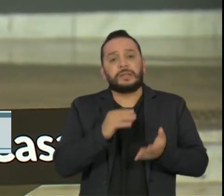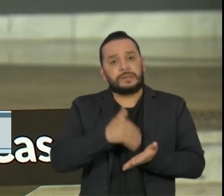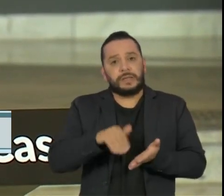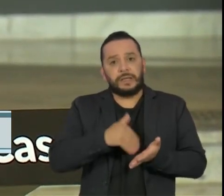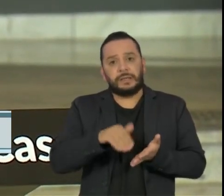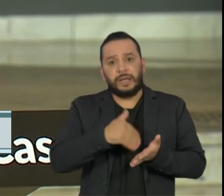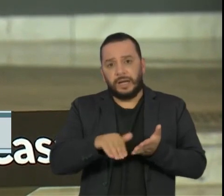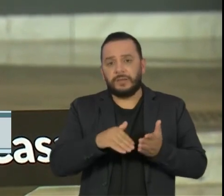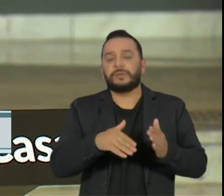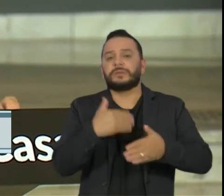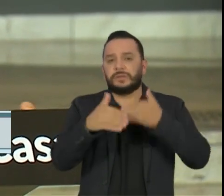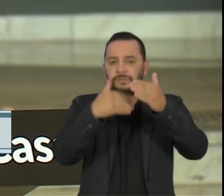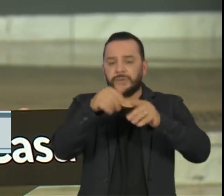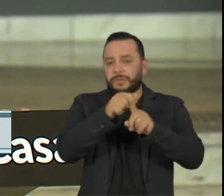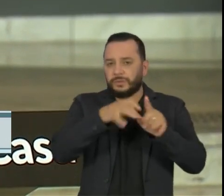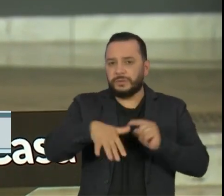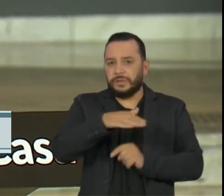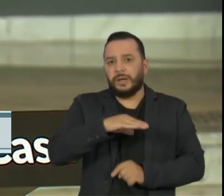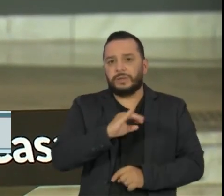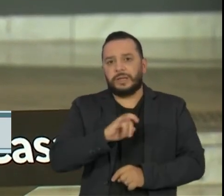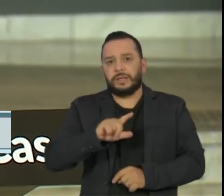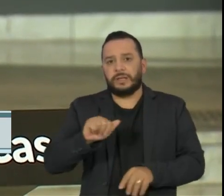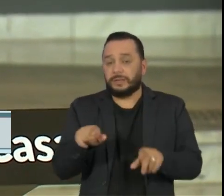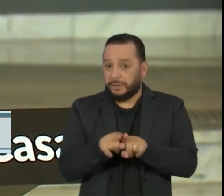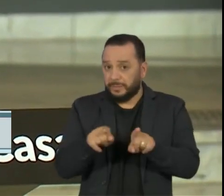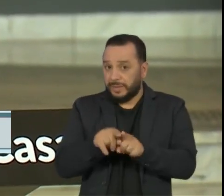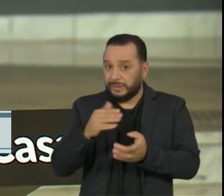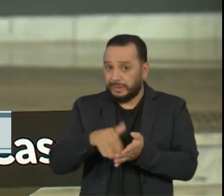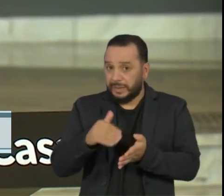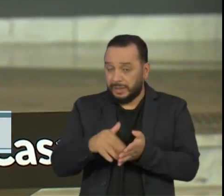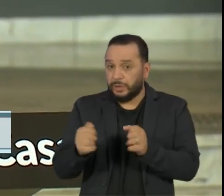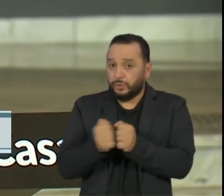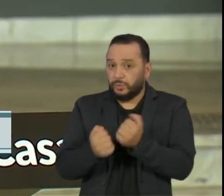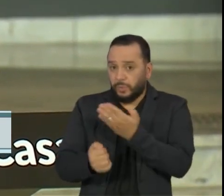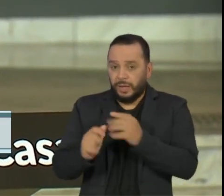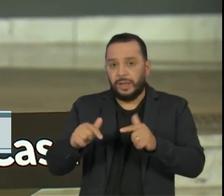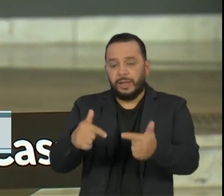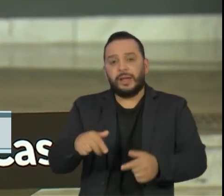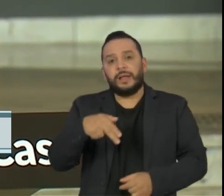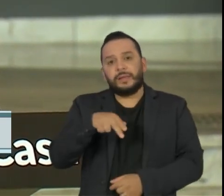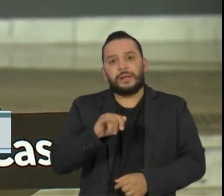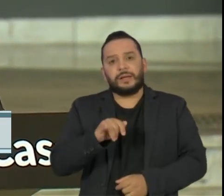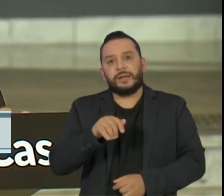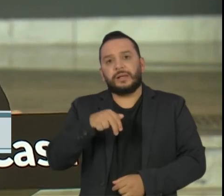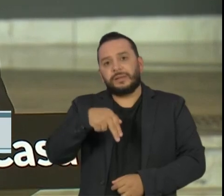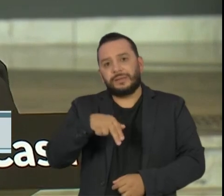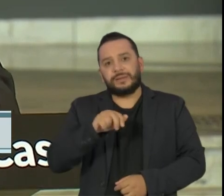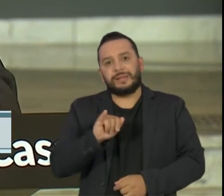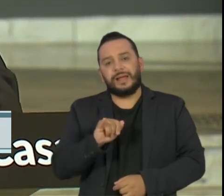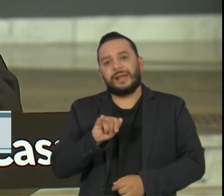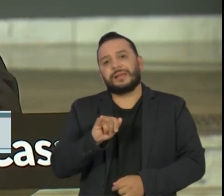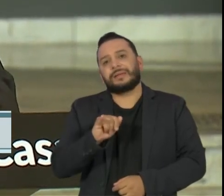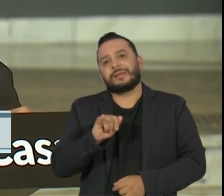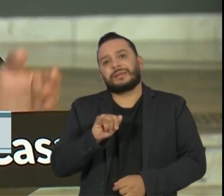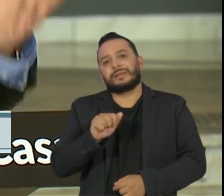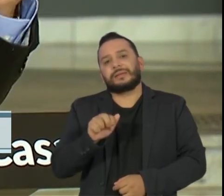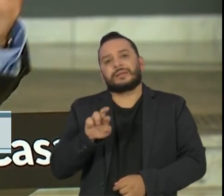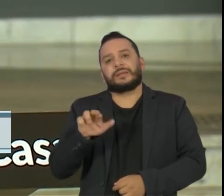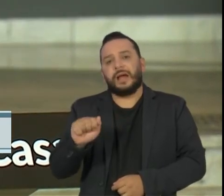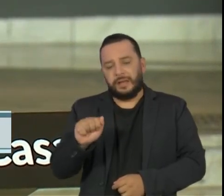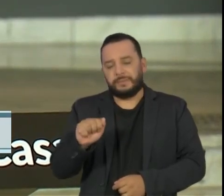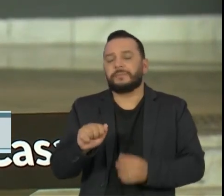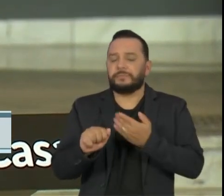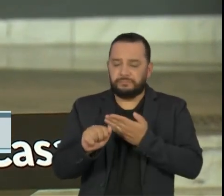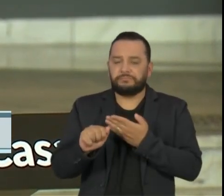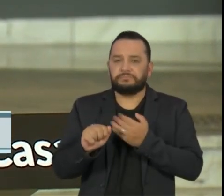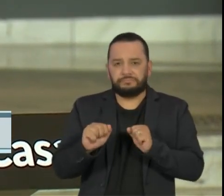Social, Célia Parnes, e a sua secretária executiva, a Naira Caran, que